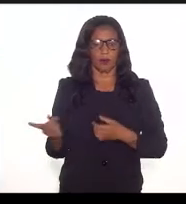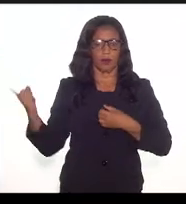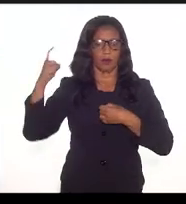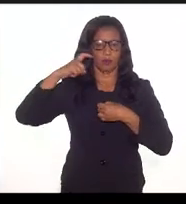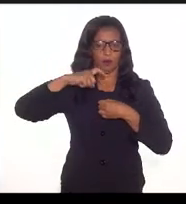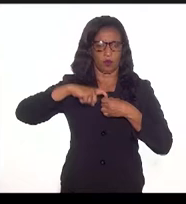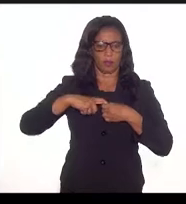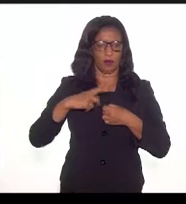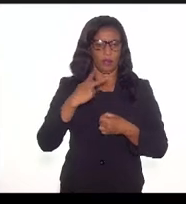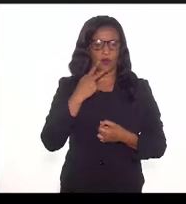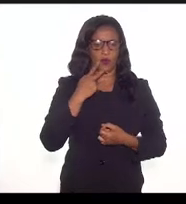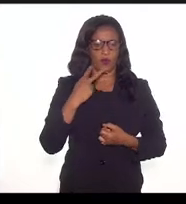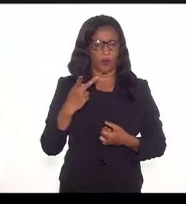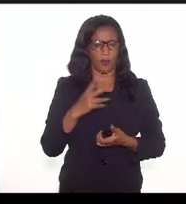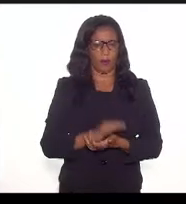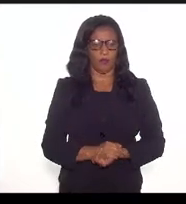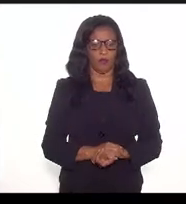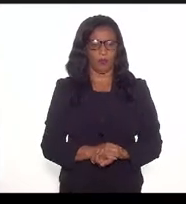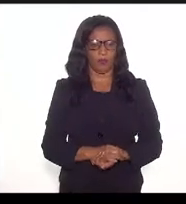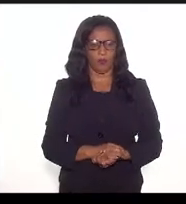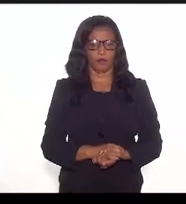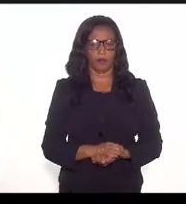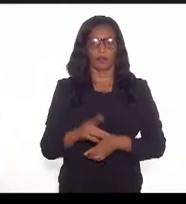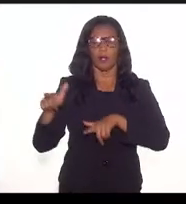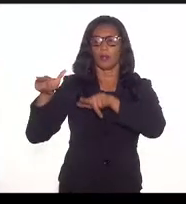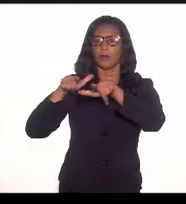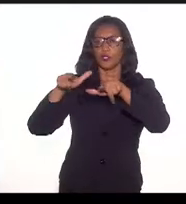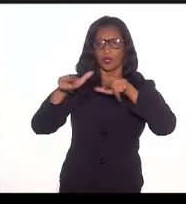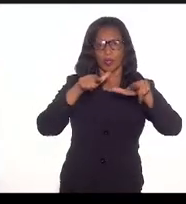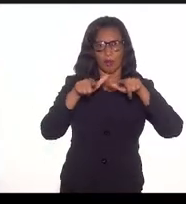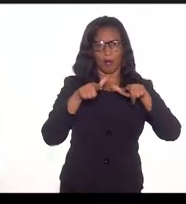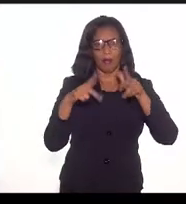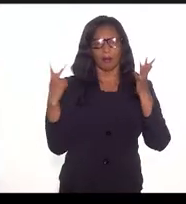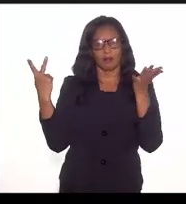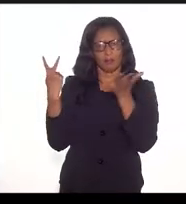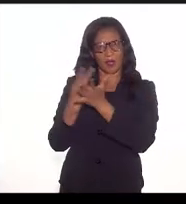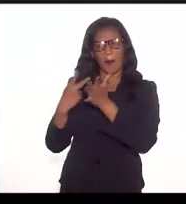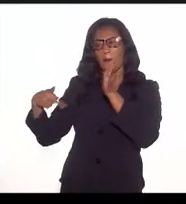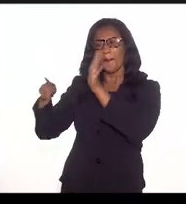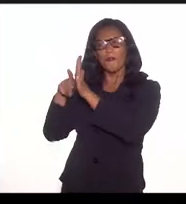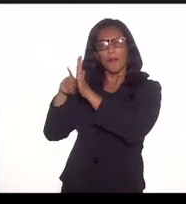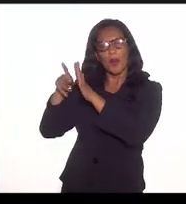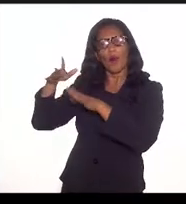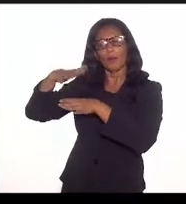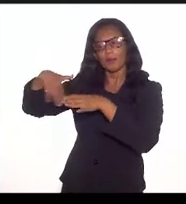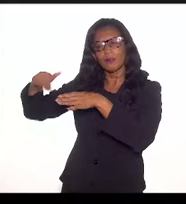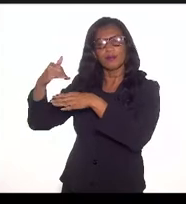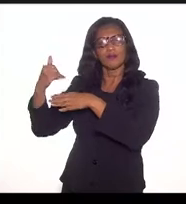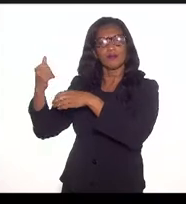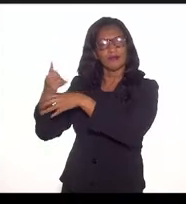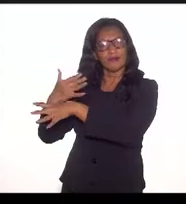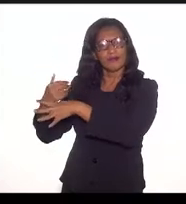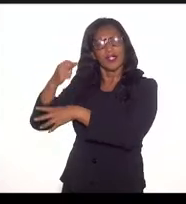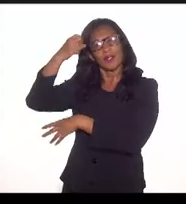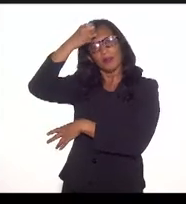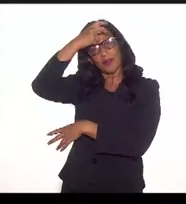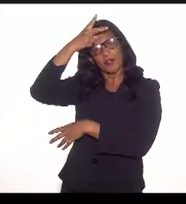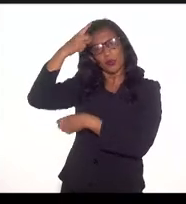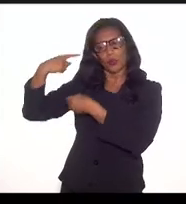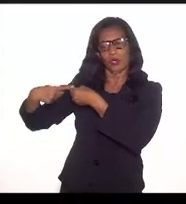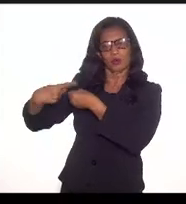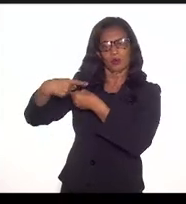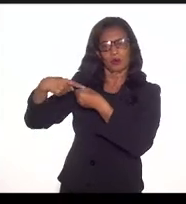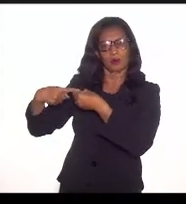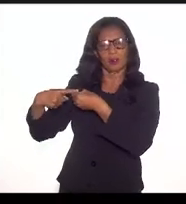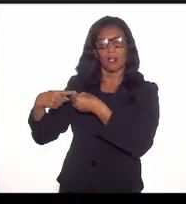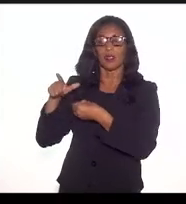Voltando, vou falar um pouquinho desse trabalho que a gente tem feito com os municípios, com o recurso do próprio município, que disponibiliza para a AGRIO através de uma